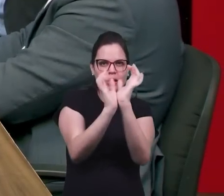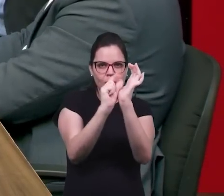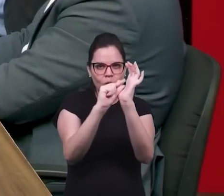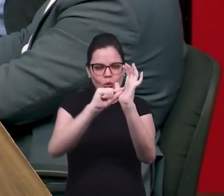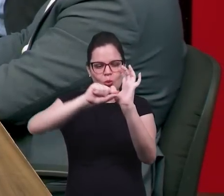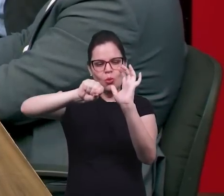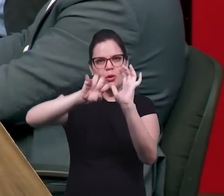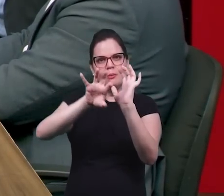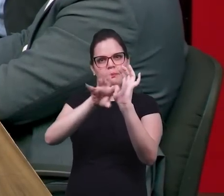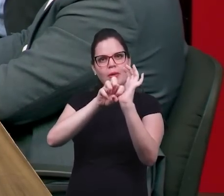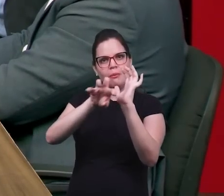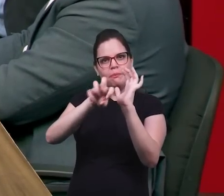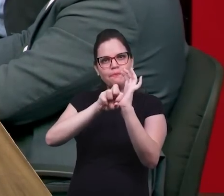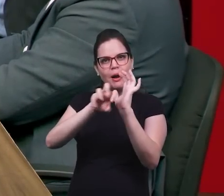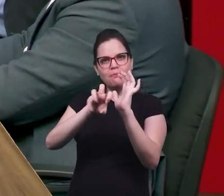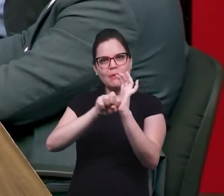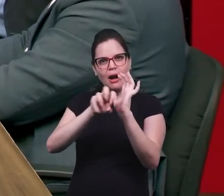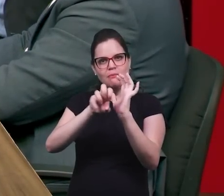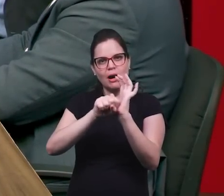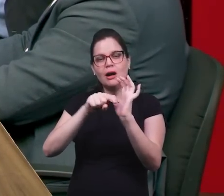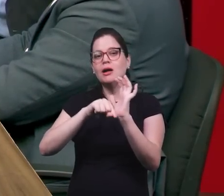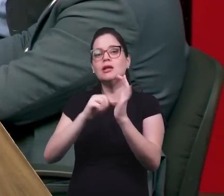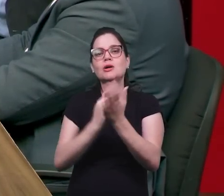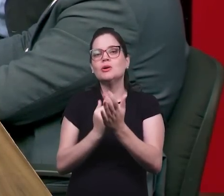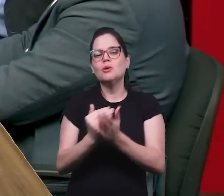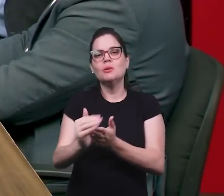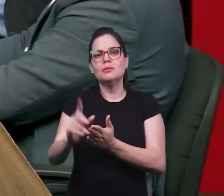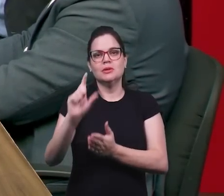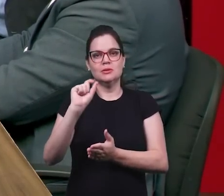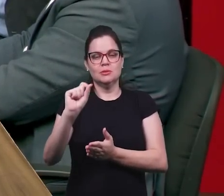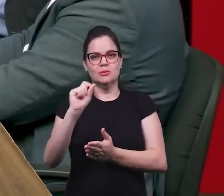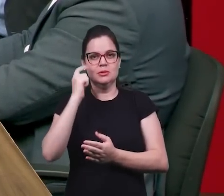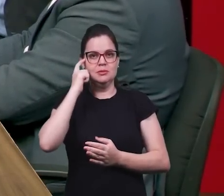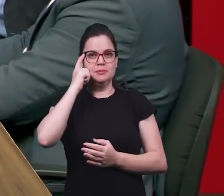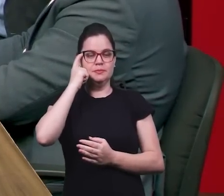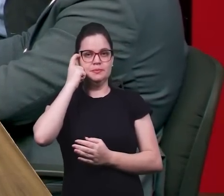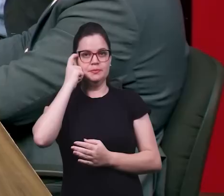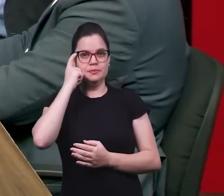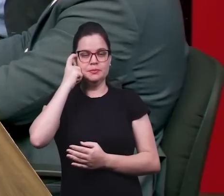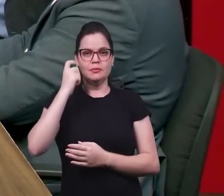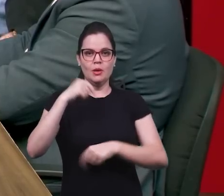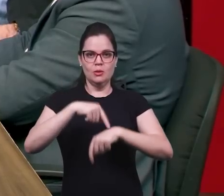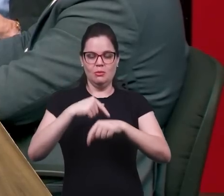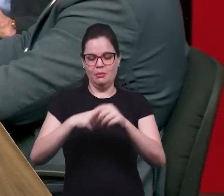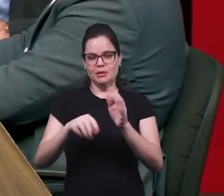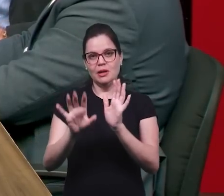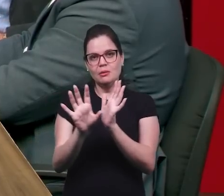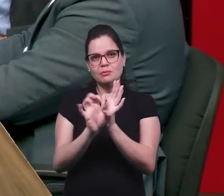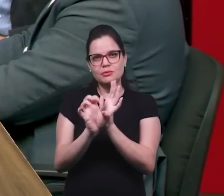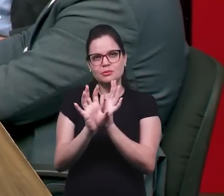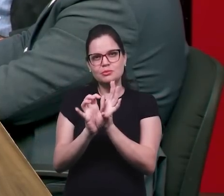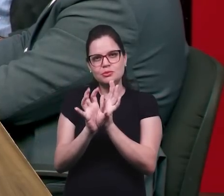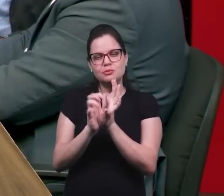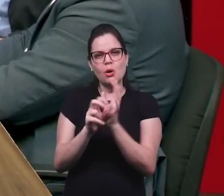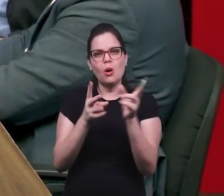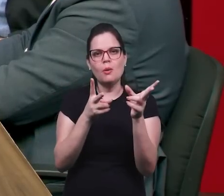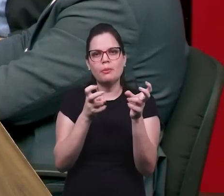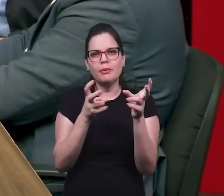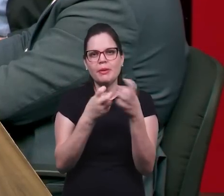começa nesse momento, né, da recepção